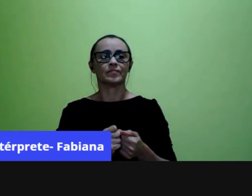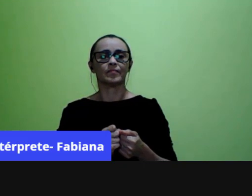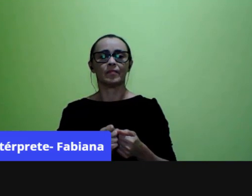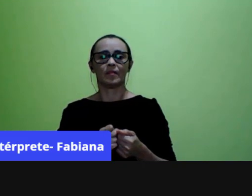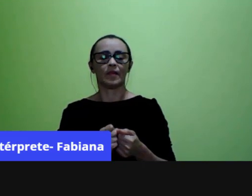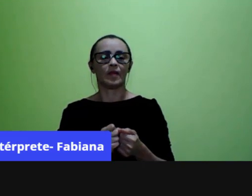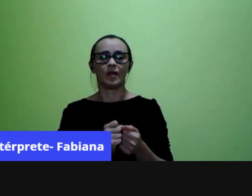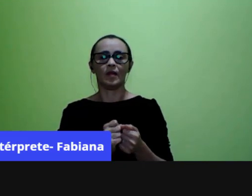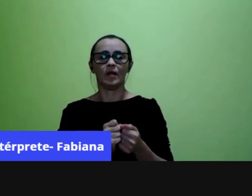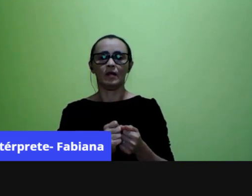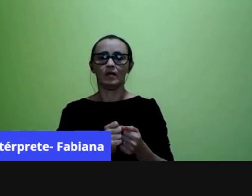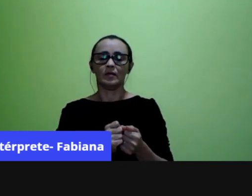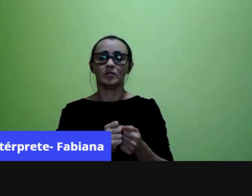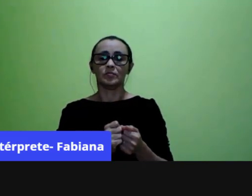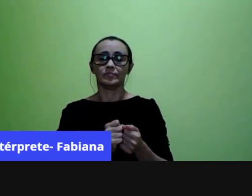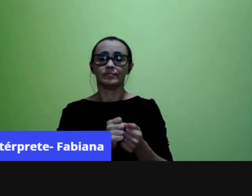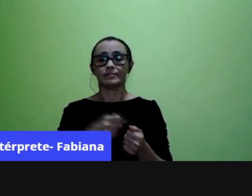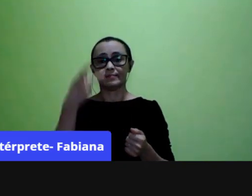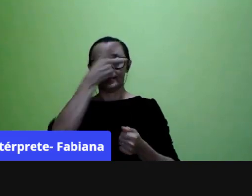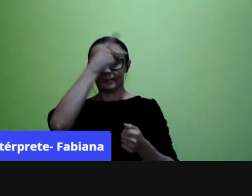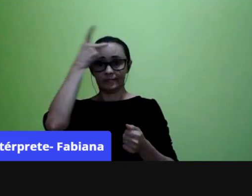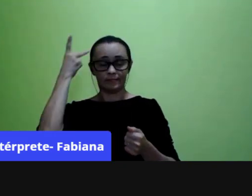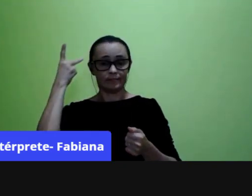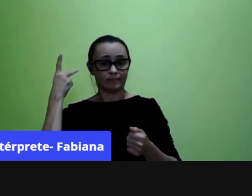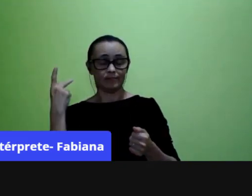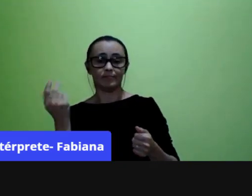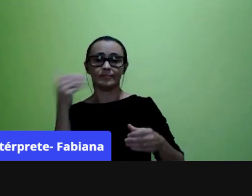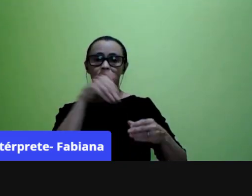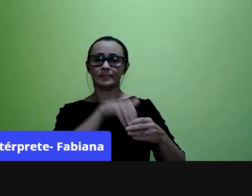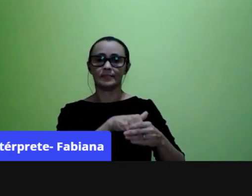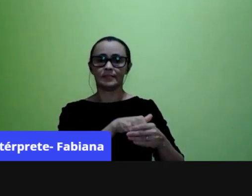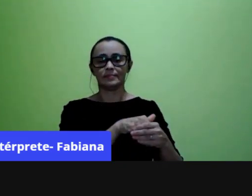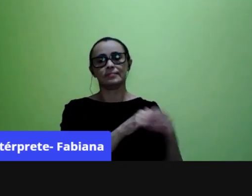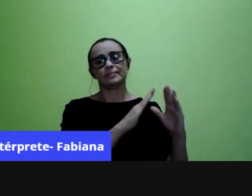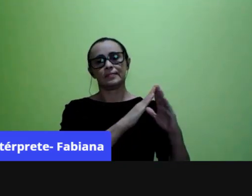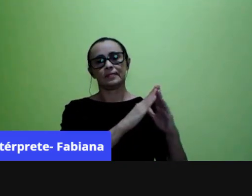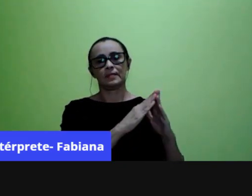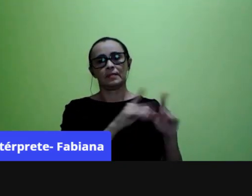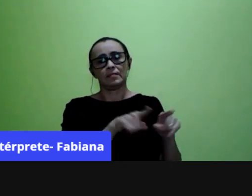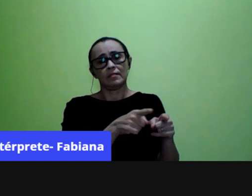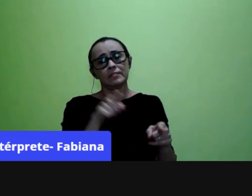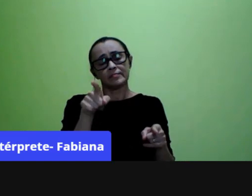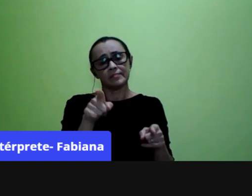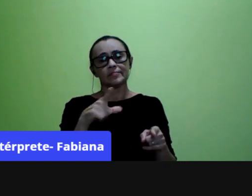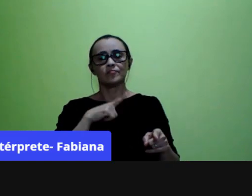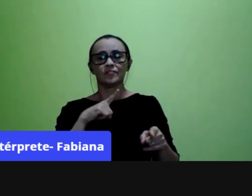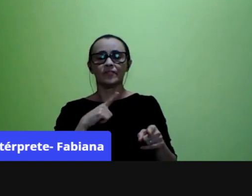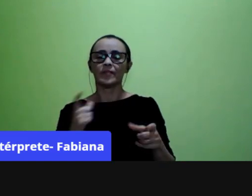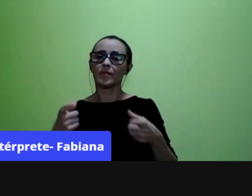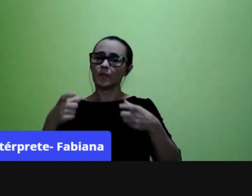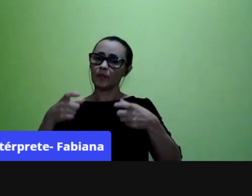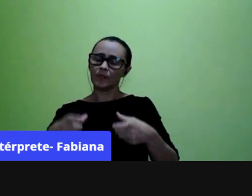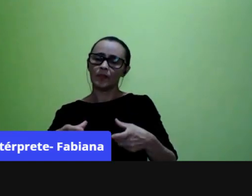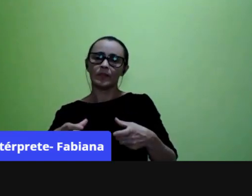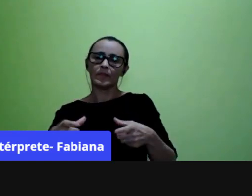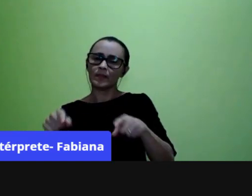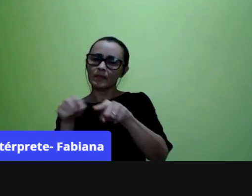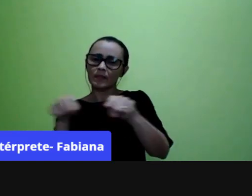comunitariamente na sua casa, para outros fins. Isso estou dizendo, se você tem, às vezes, na sua casa, um cantinho, um